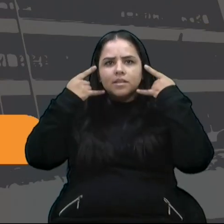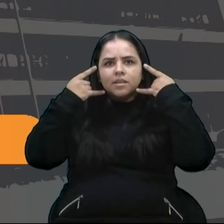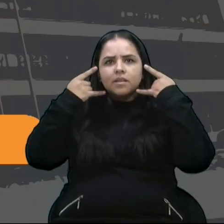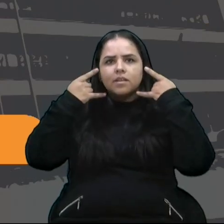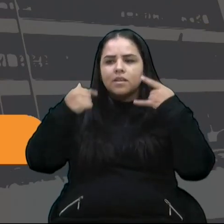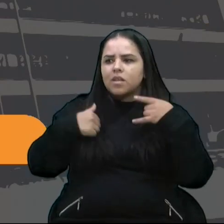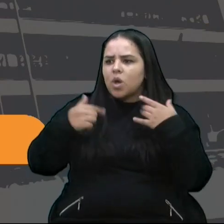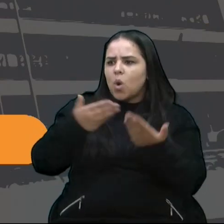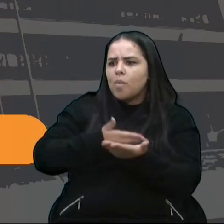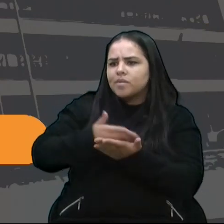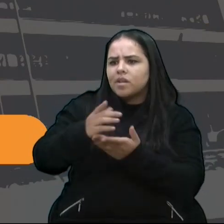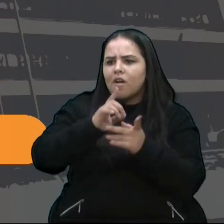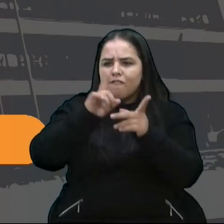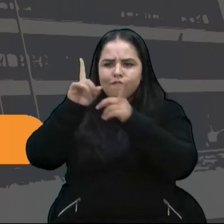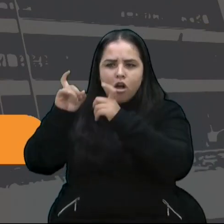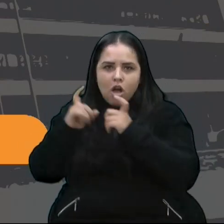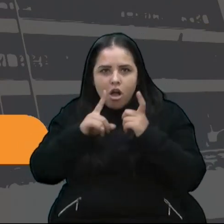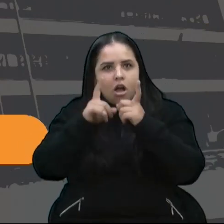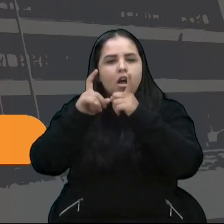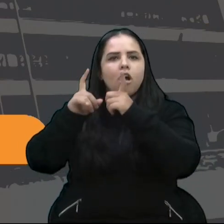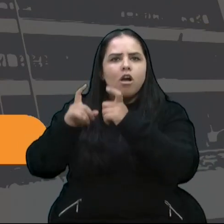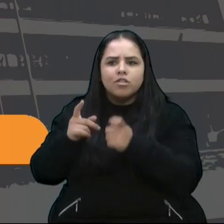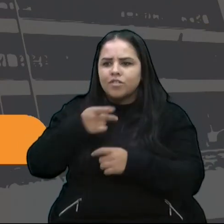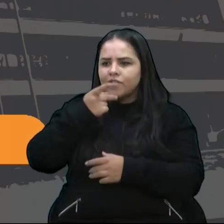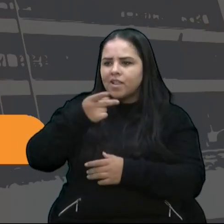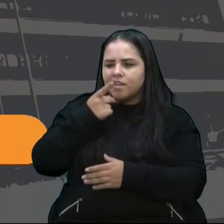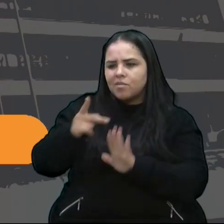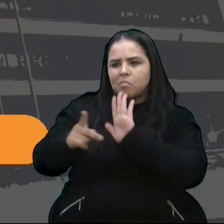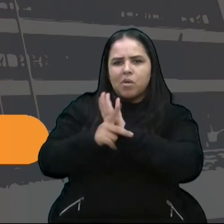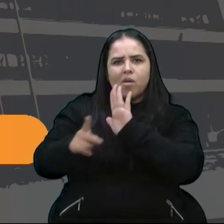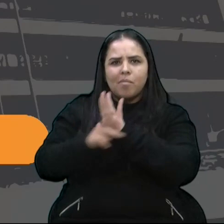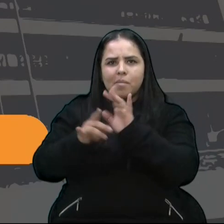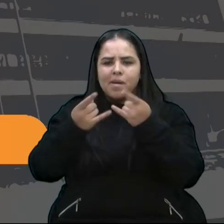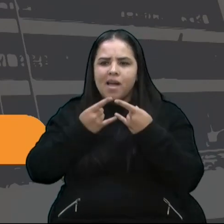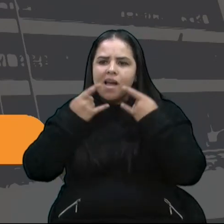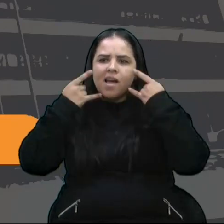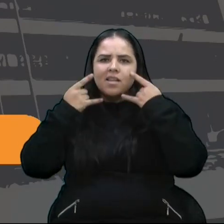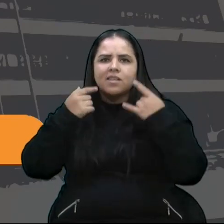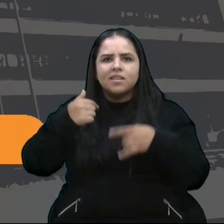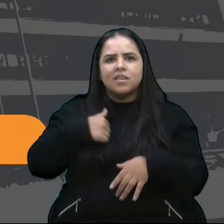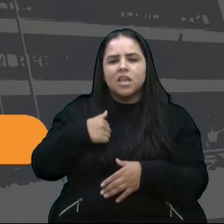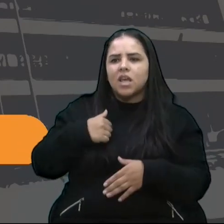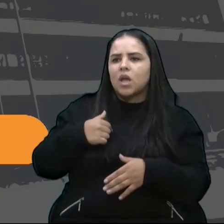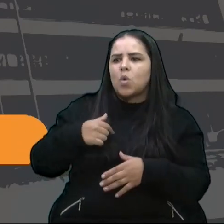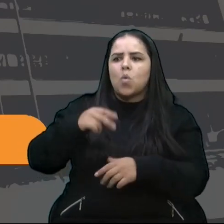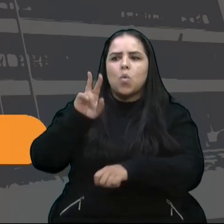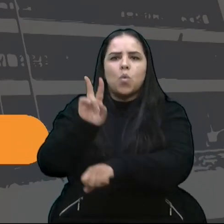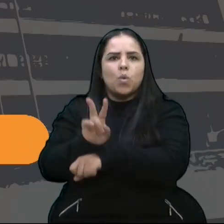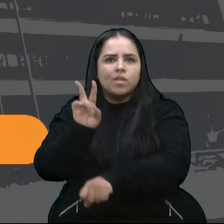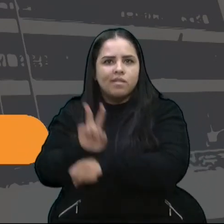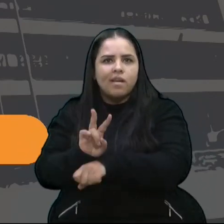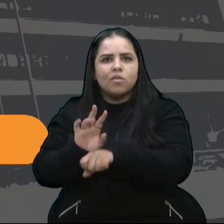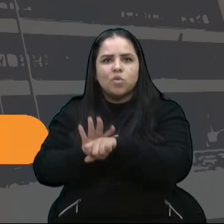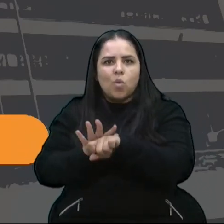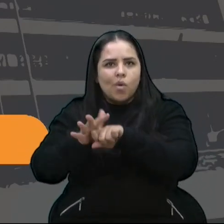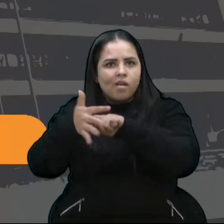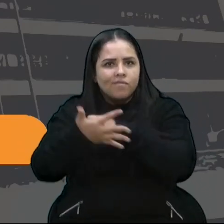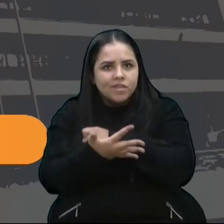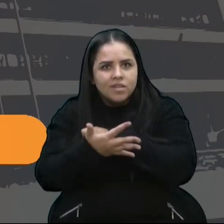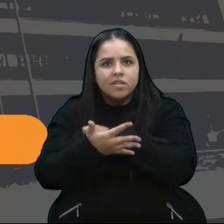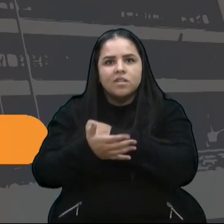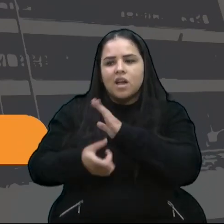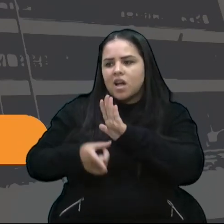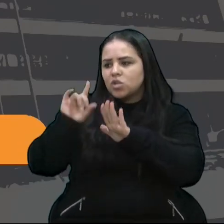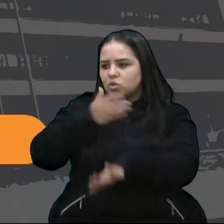a fotografar a máscara e falando sobre a máscara, que eu estava tentando me prevenir do vírus antes de